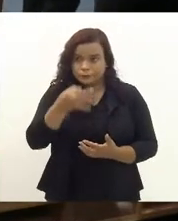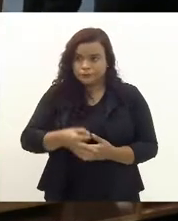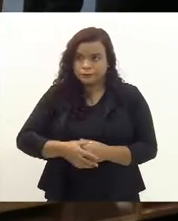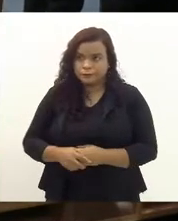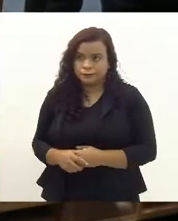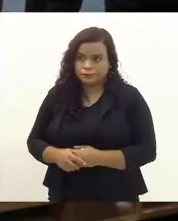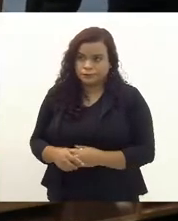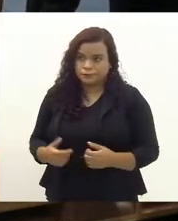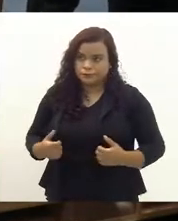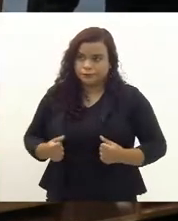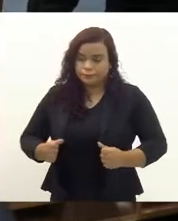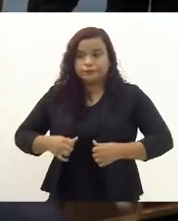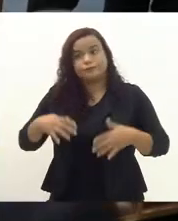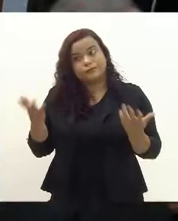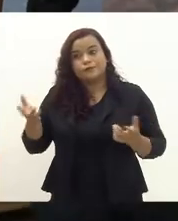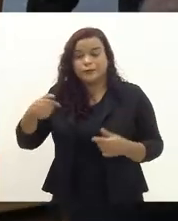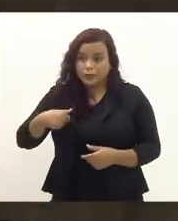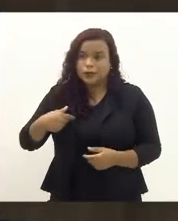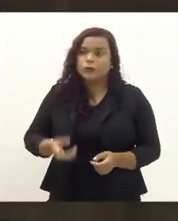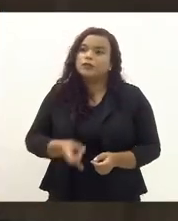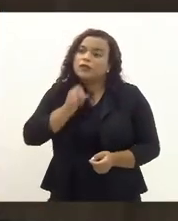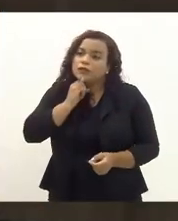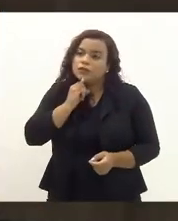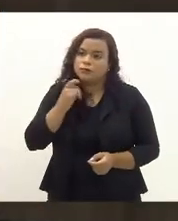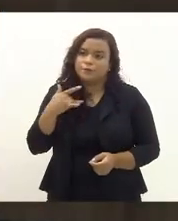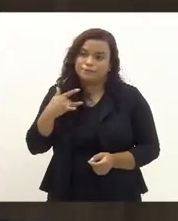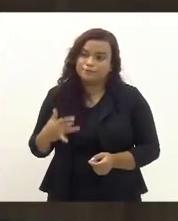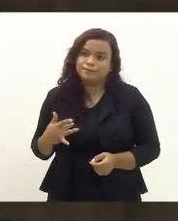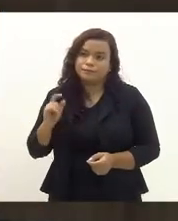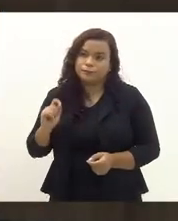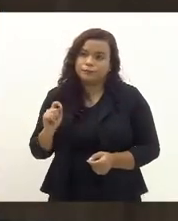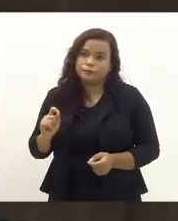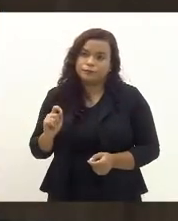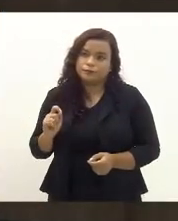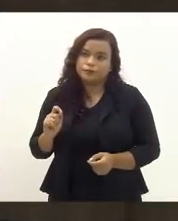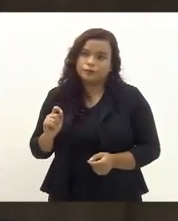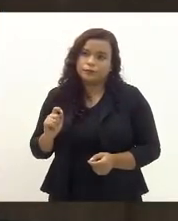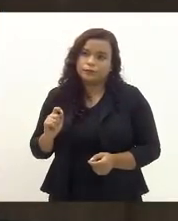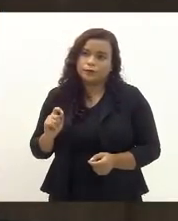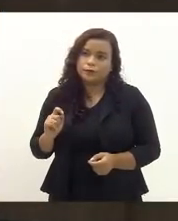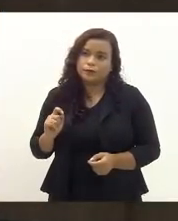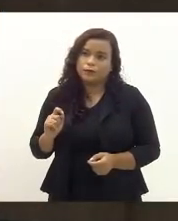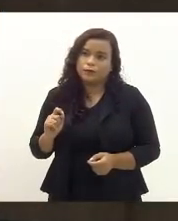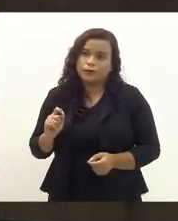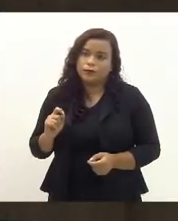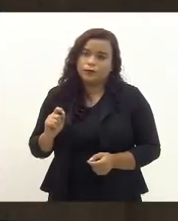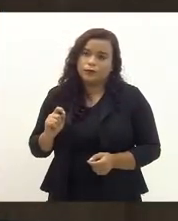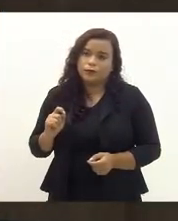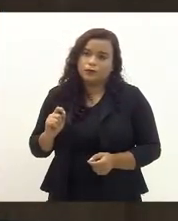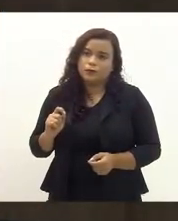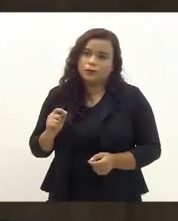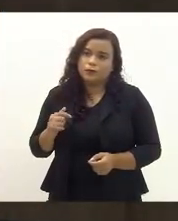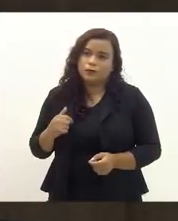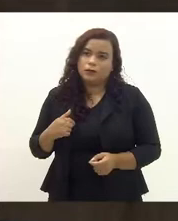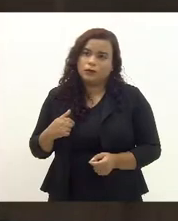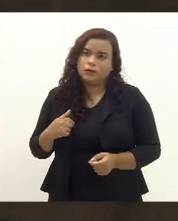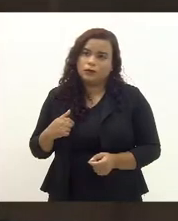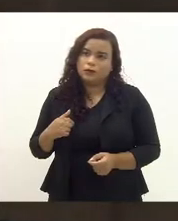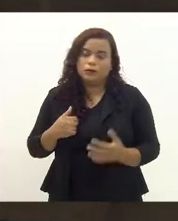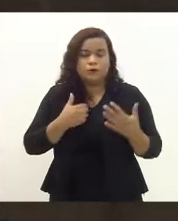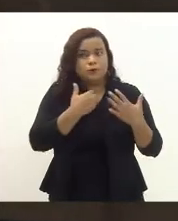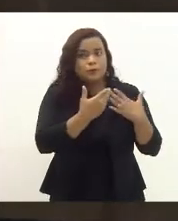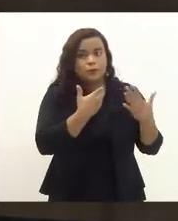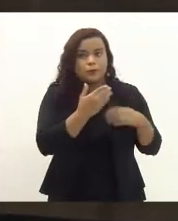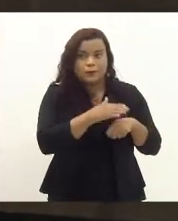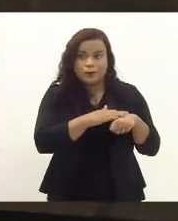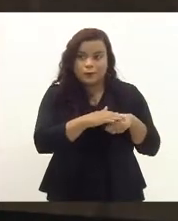e eu infelizmente Deputado mais cedo eu tava ali trocando uma ideia